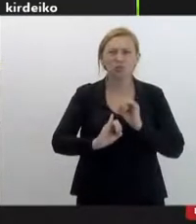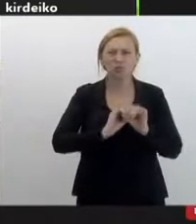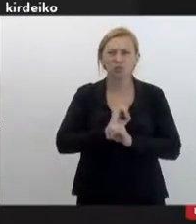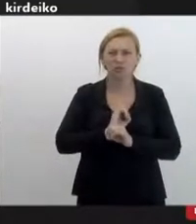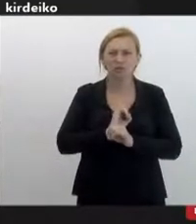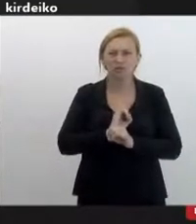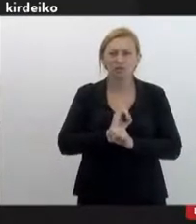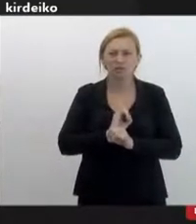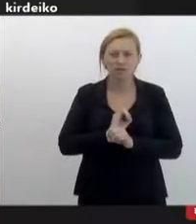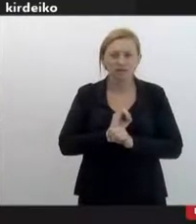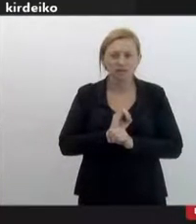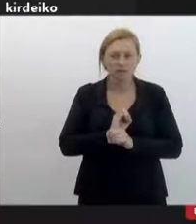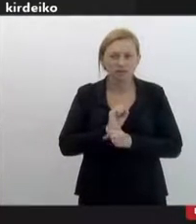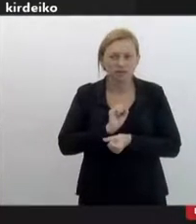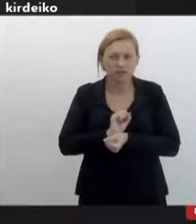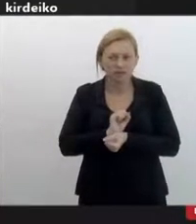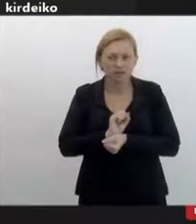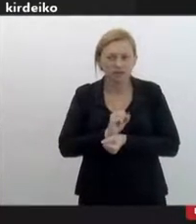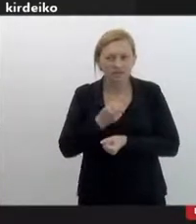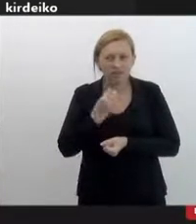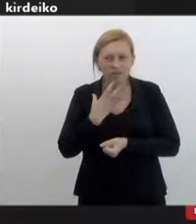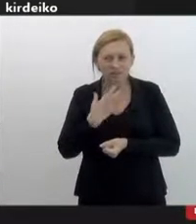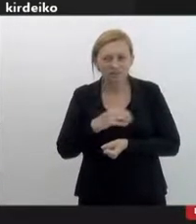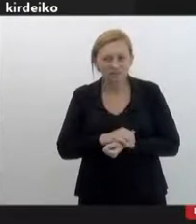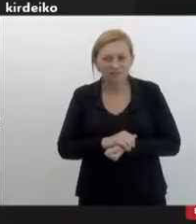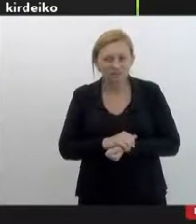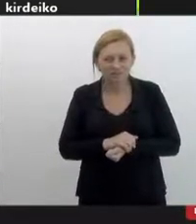Tudo bem? Tudo bem.